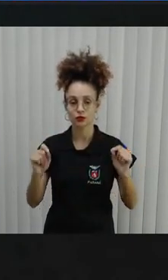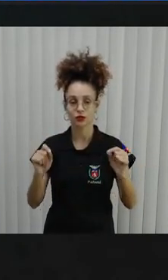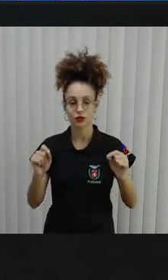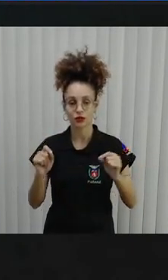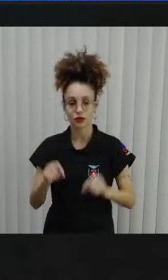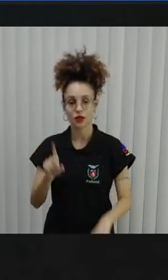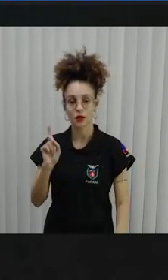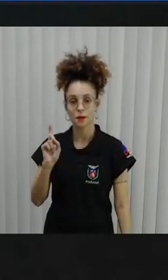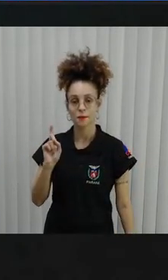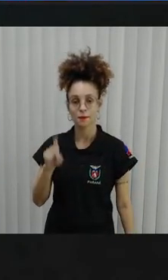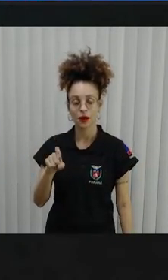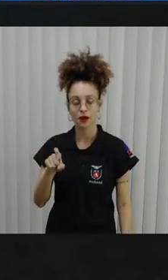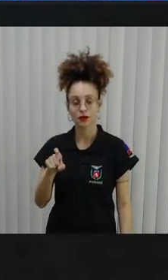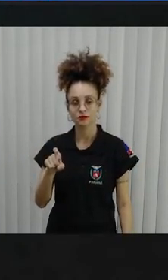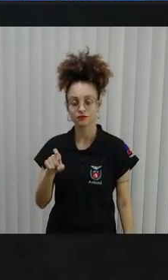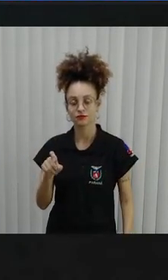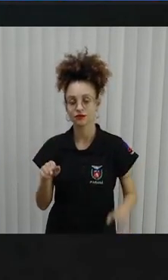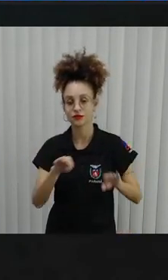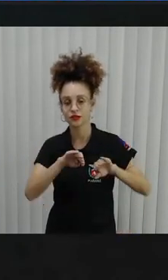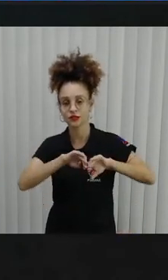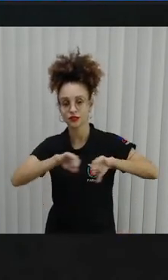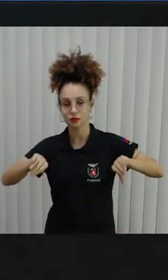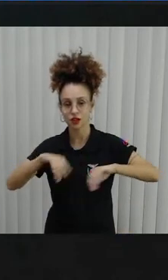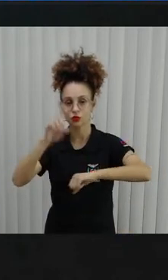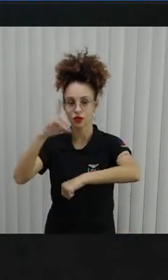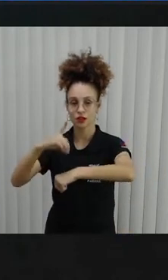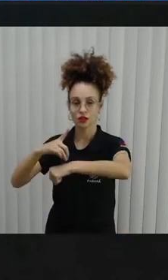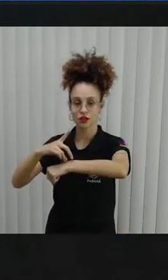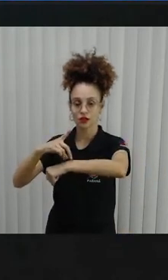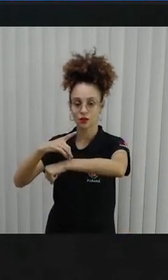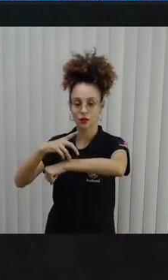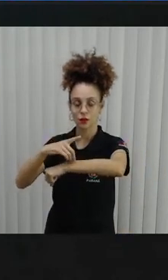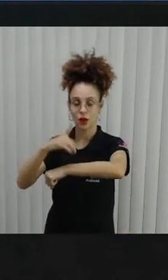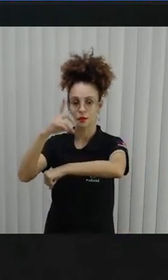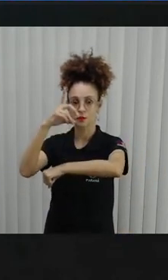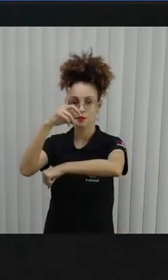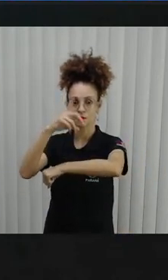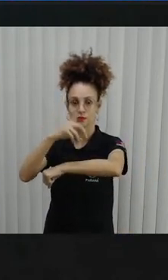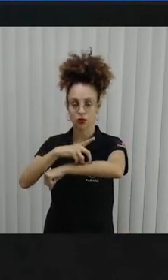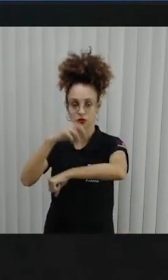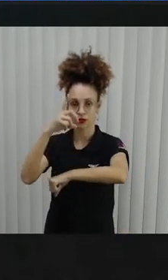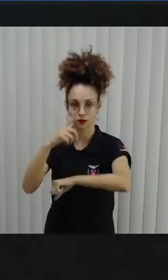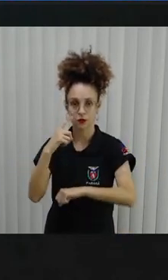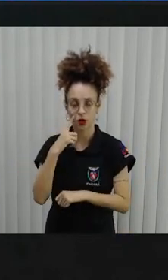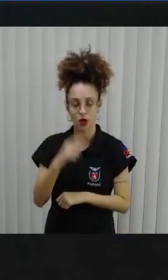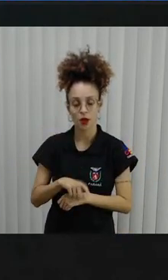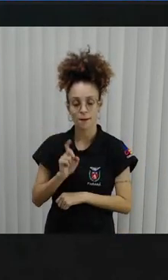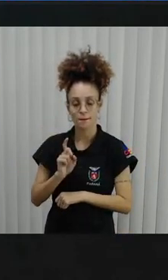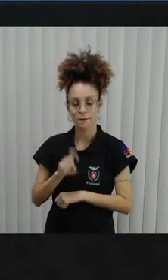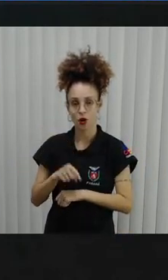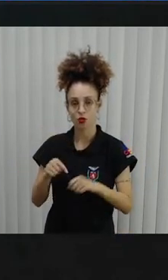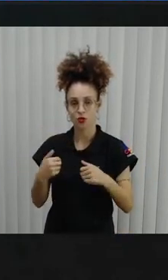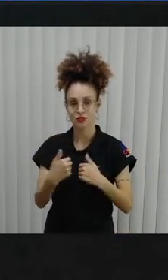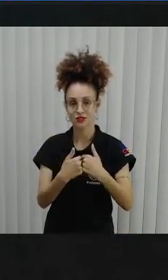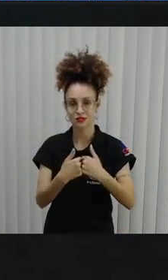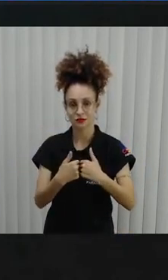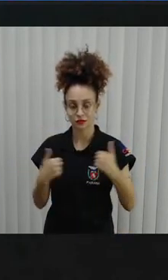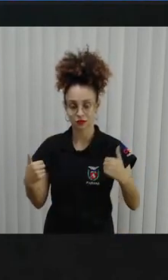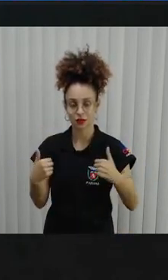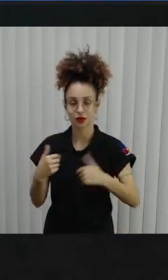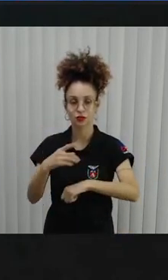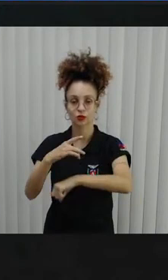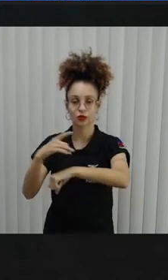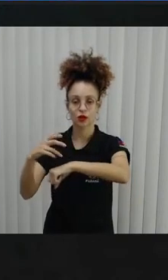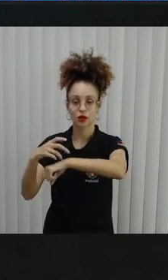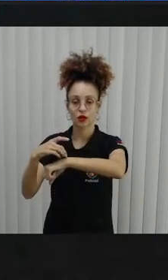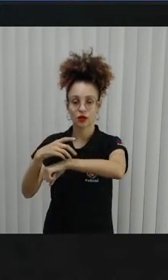apertar a tecla espaço, eu quero que o Dino pule, beleza? Então, a gente vai ter aqui em eventos, quando a tecla espaço for pressionada, o que eu quero